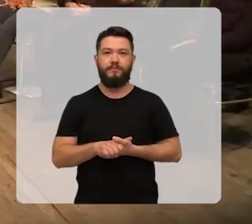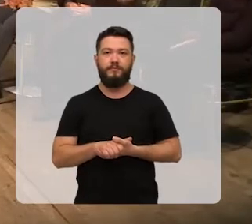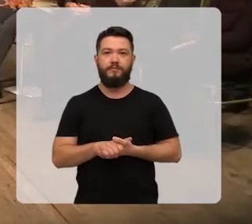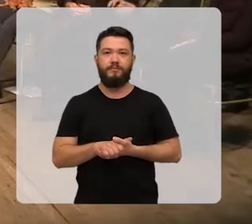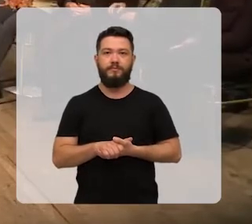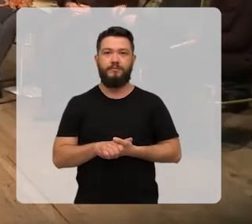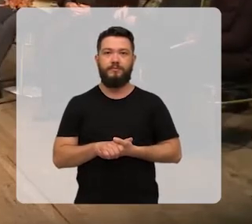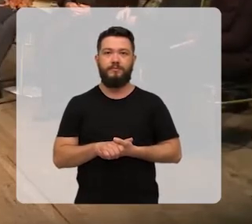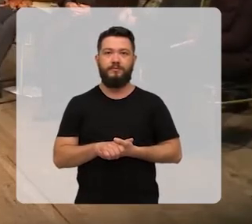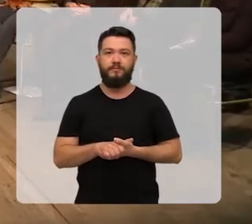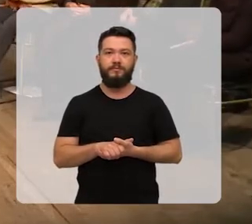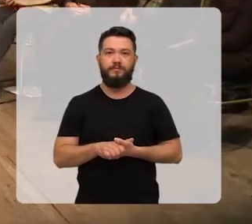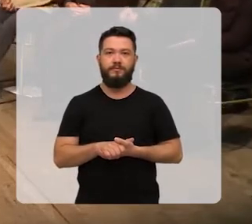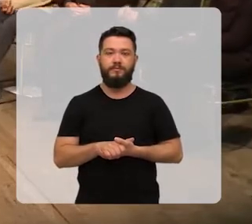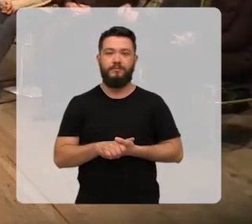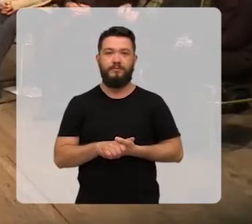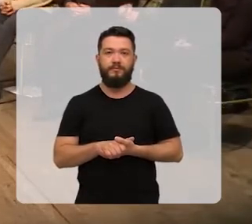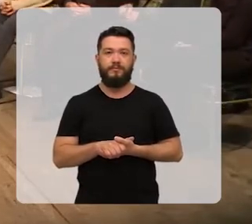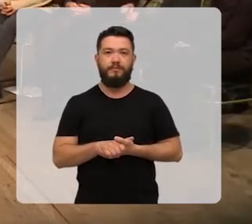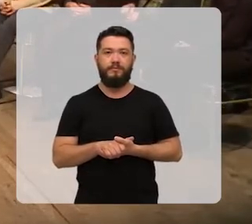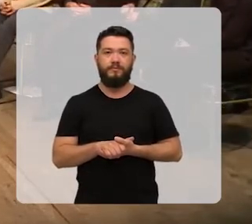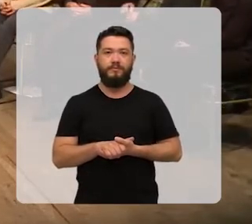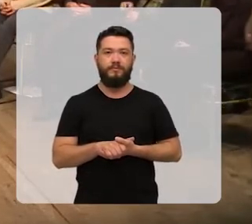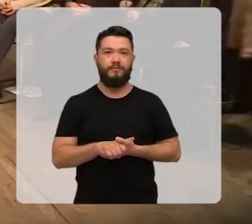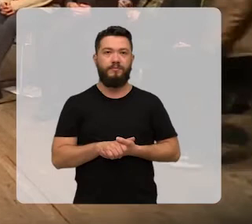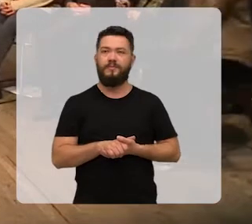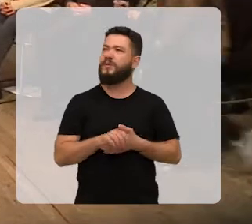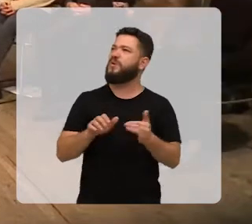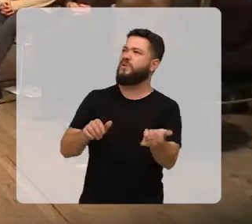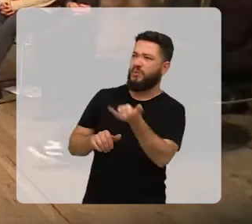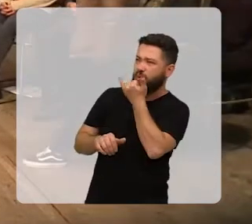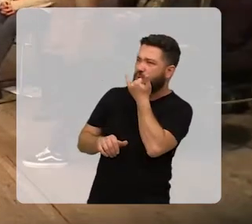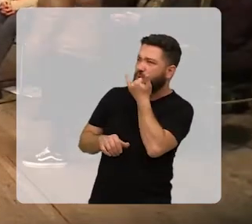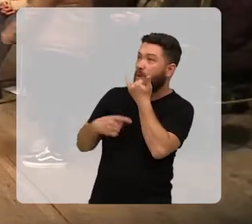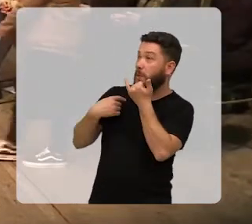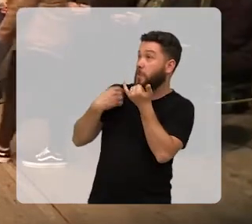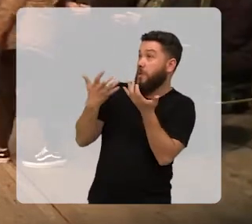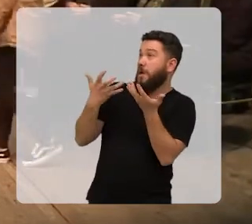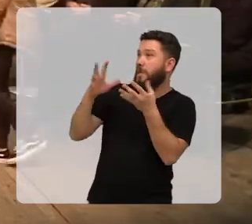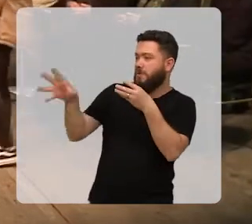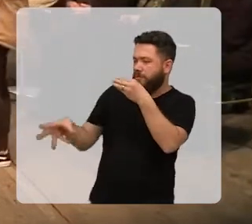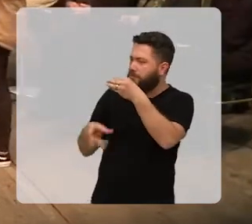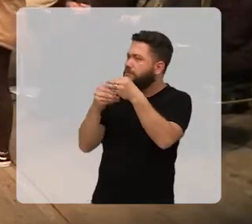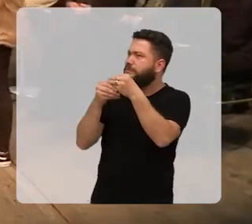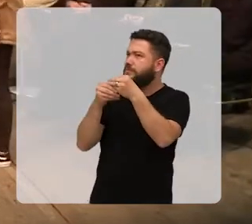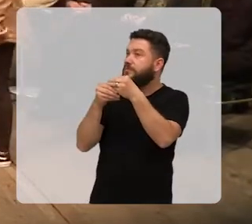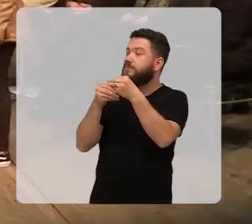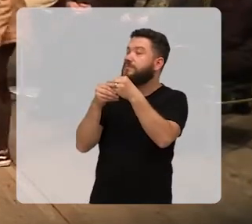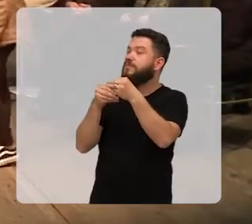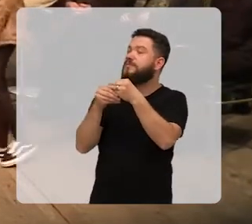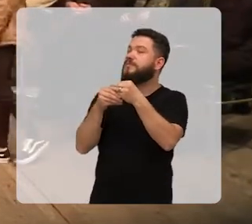mais uma questão desculpa queria só acrescentar uma coisa que